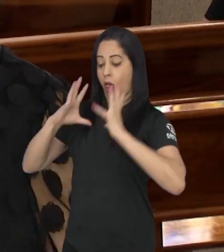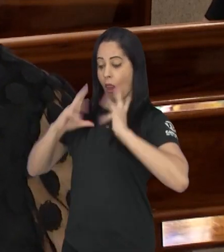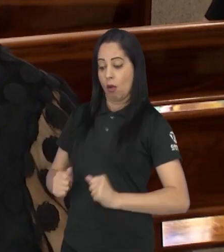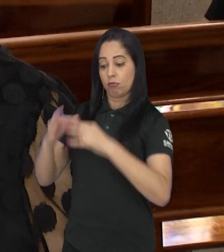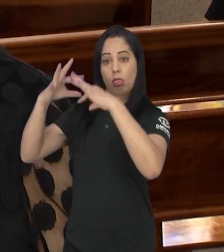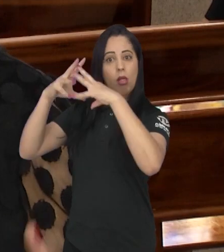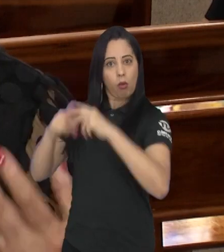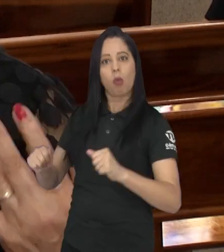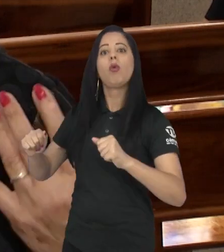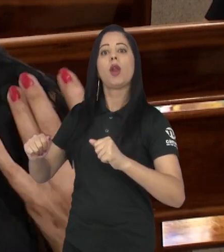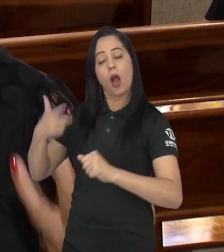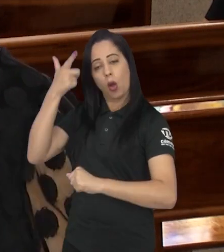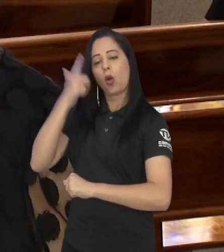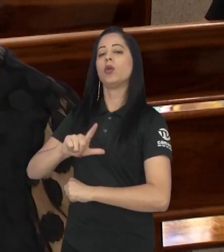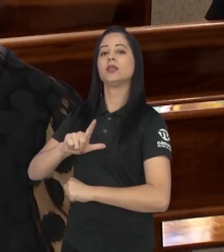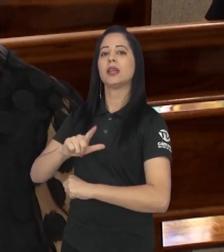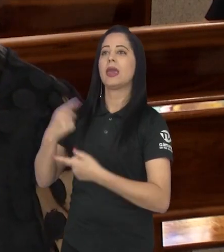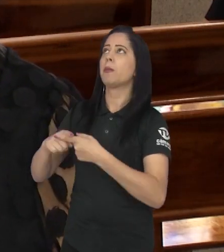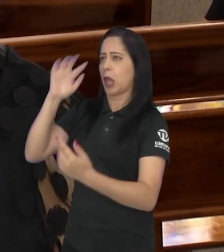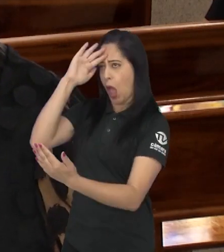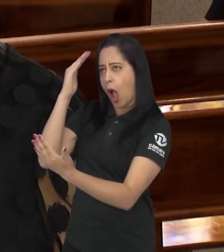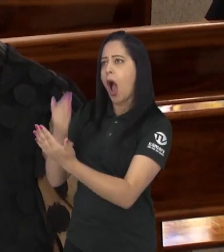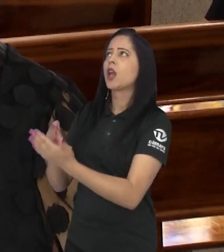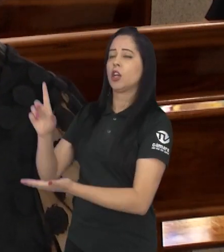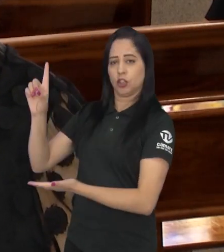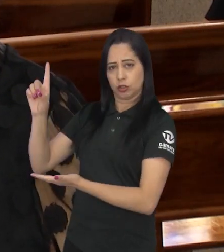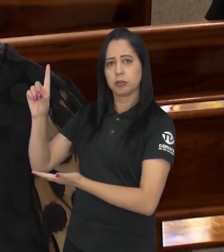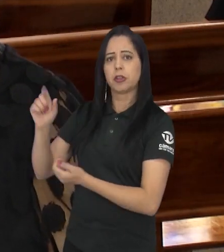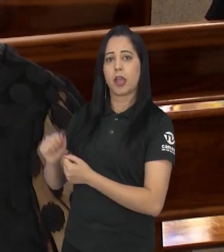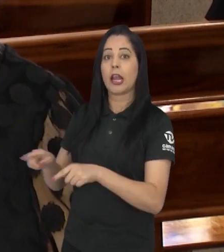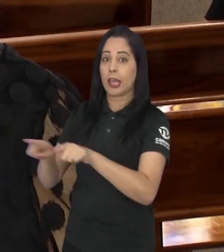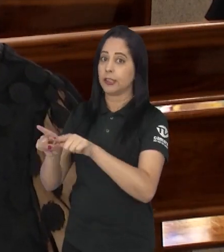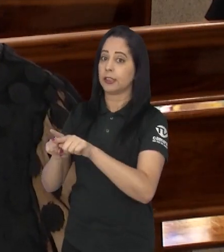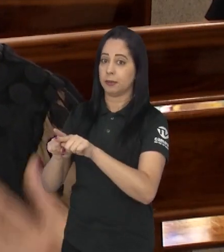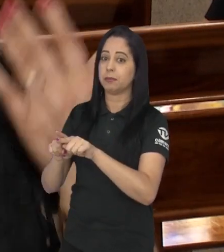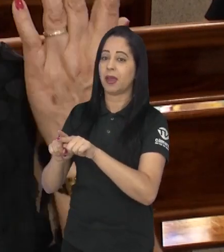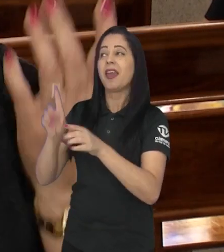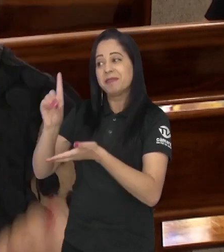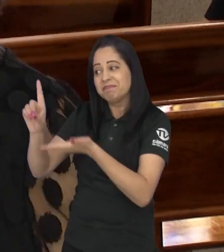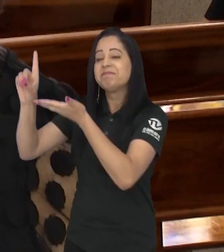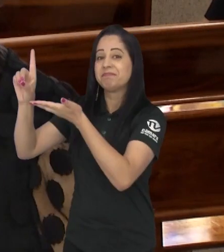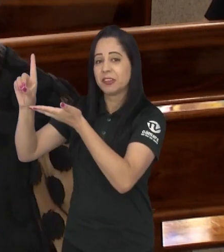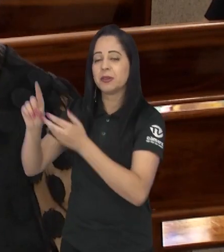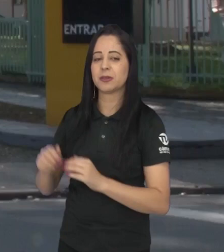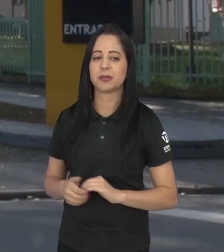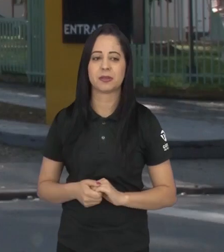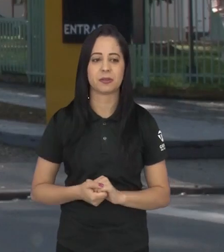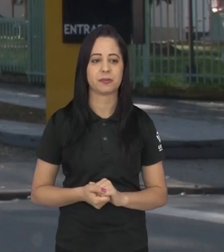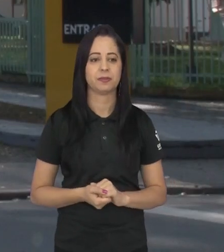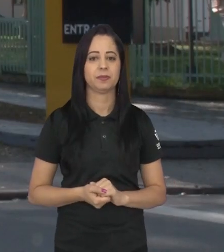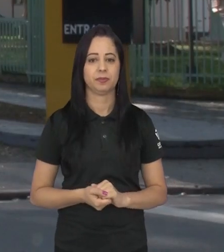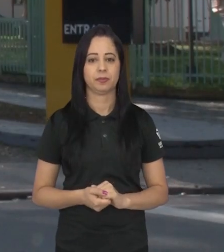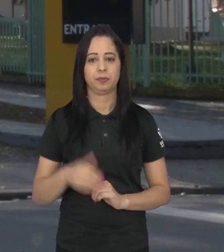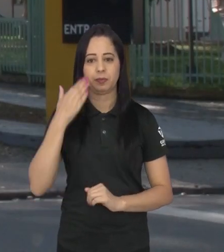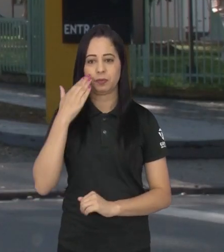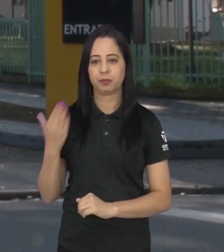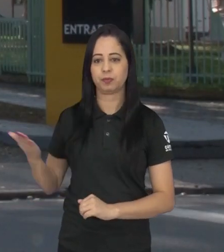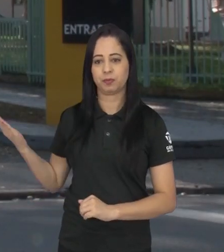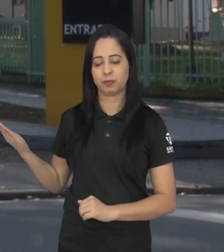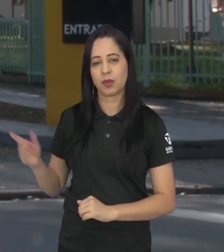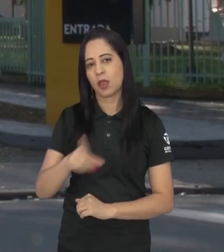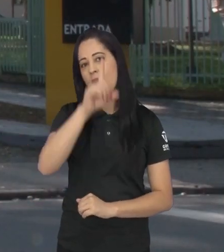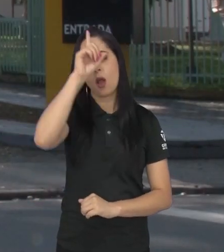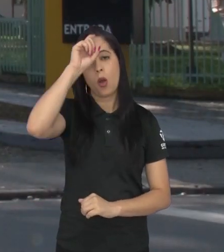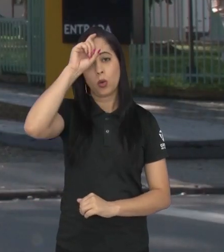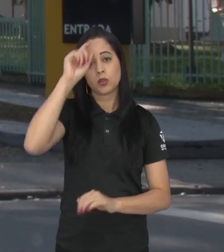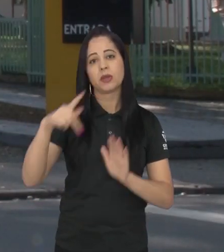né? Aprendi a crer, né, nele e em Deus. De sanatório para